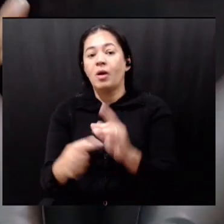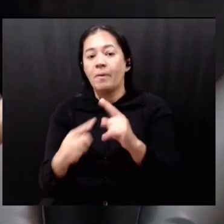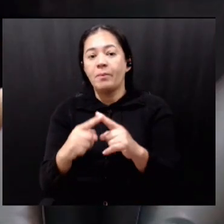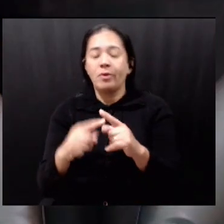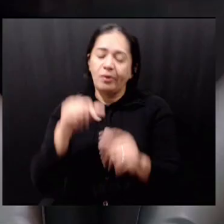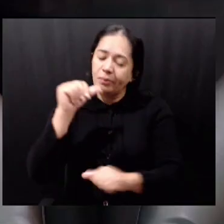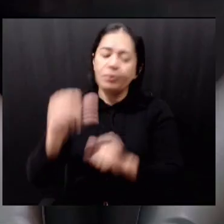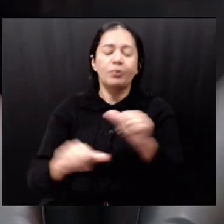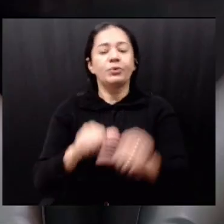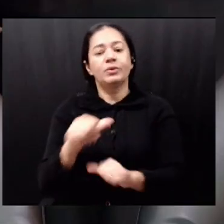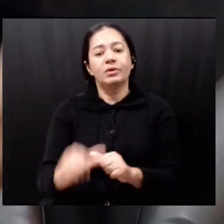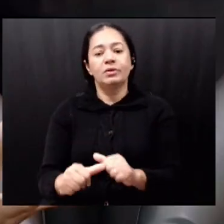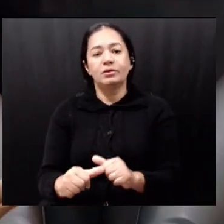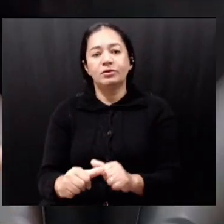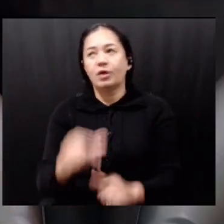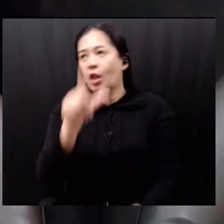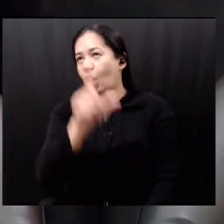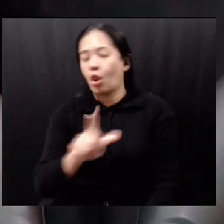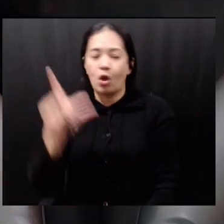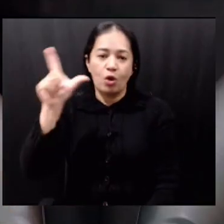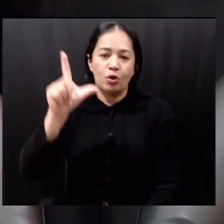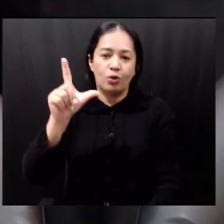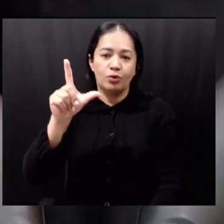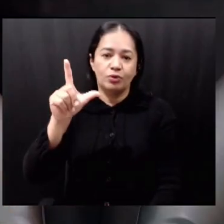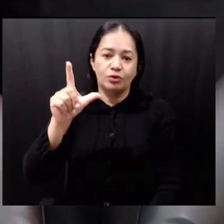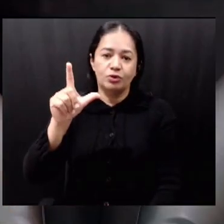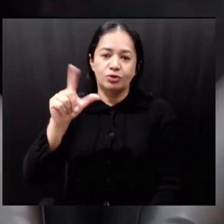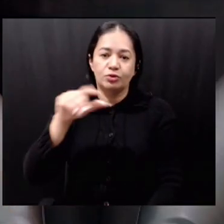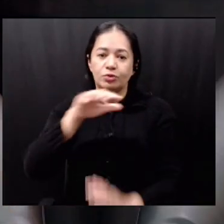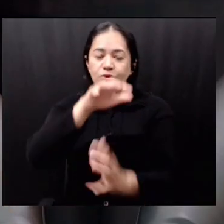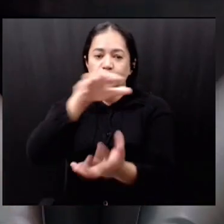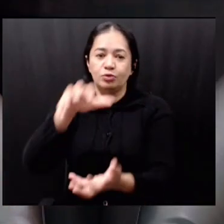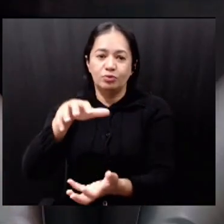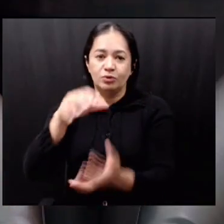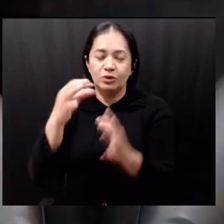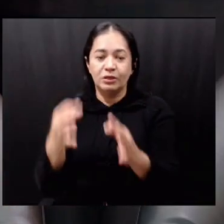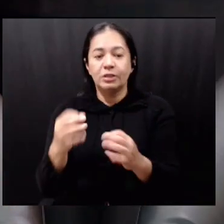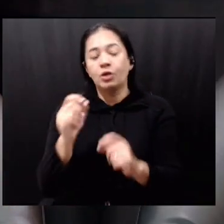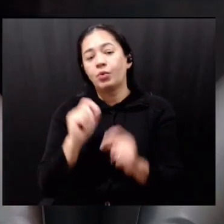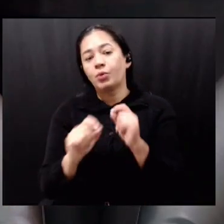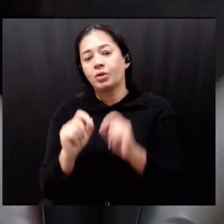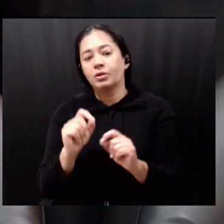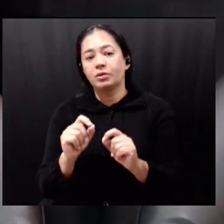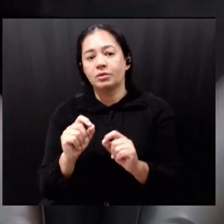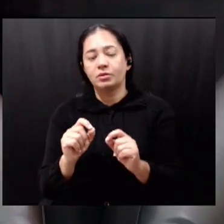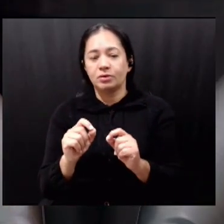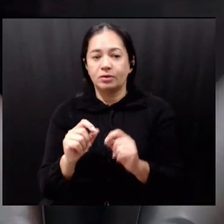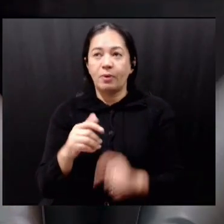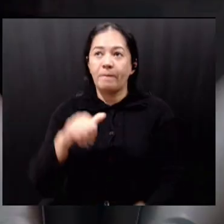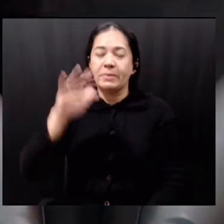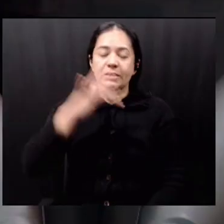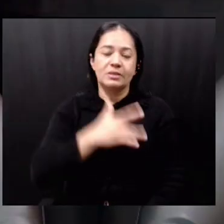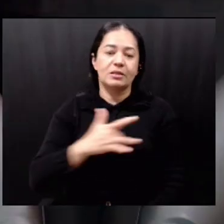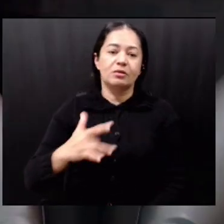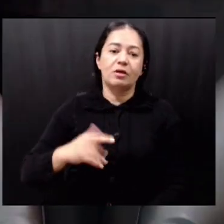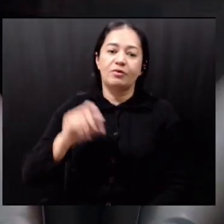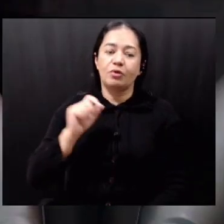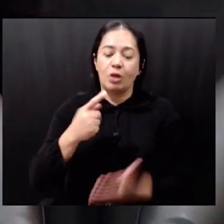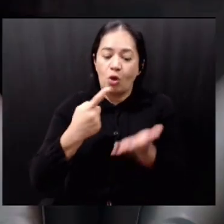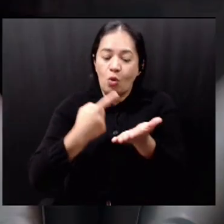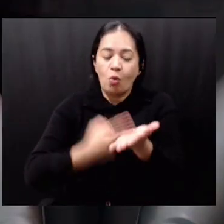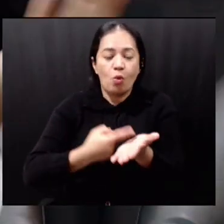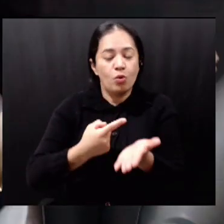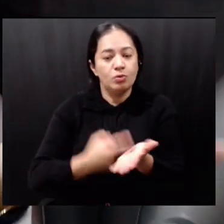Então é lógico que no mundo ideal, Uhum. o correto seria, né, o mais saudável seria o acordo sempre com os pais, Exato.